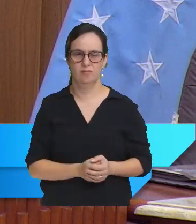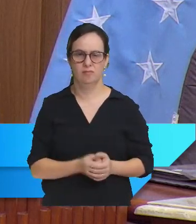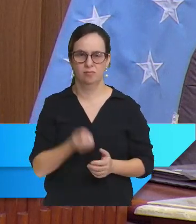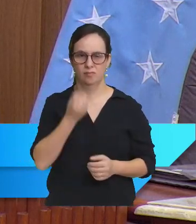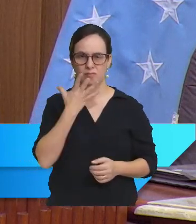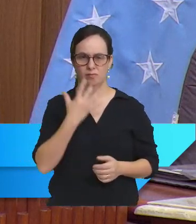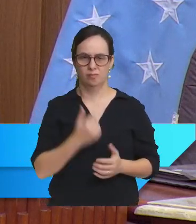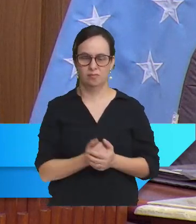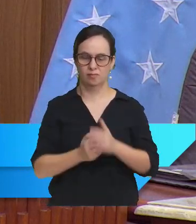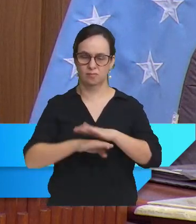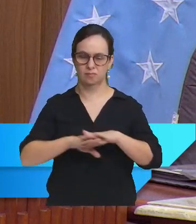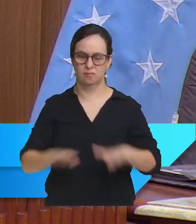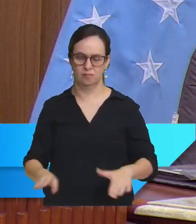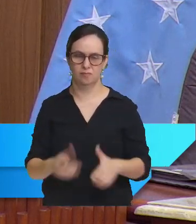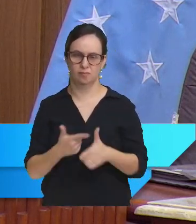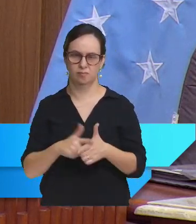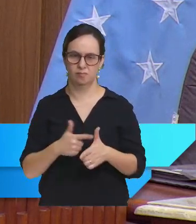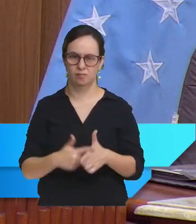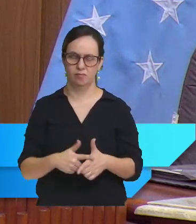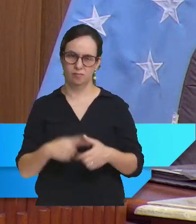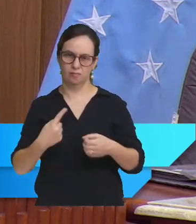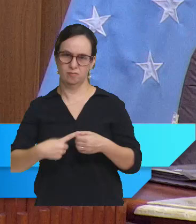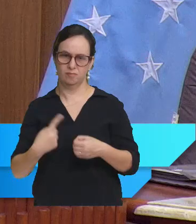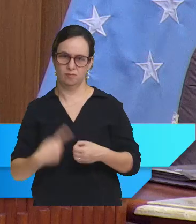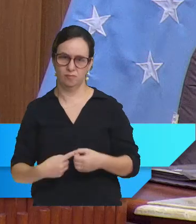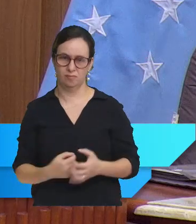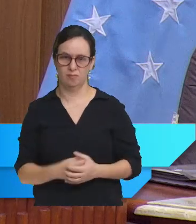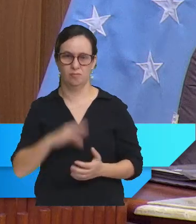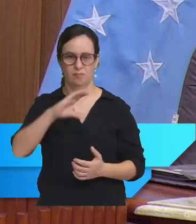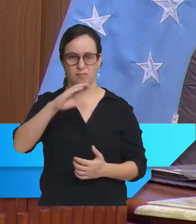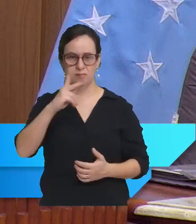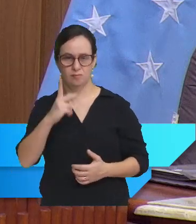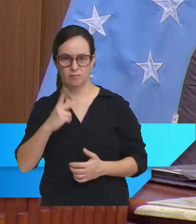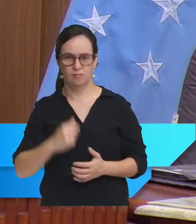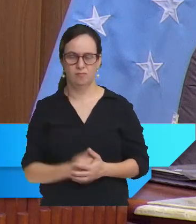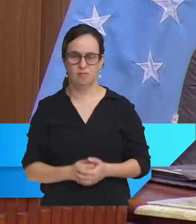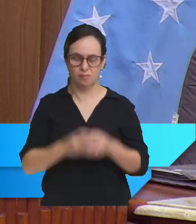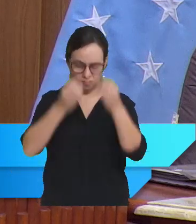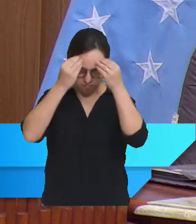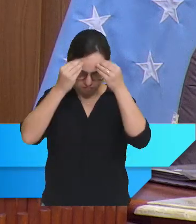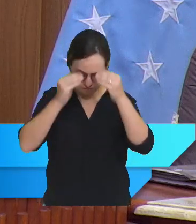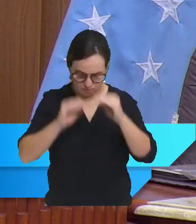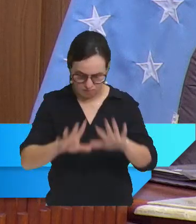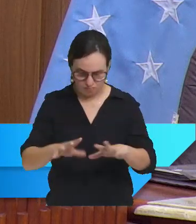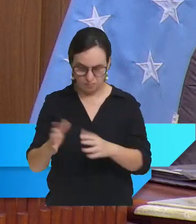campanha com muita humildade. Jovens, agradeço muito aqui no meio